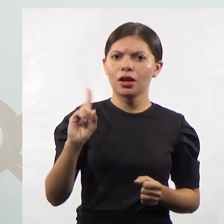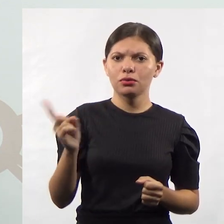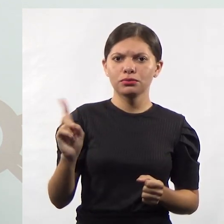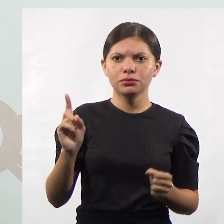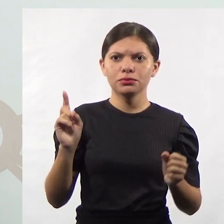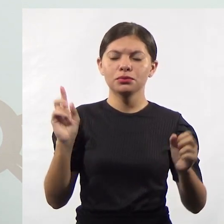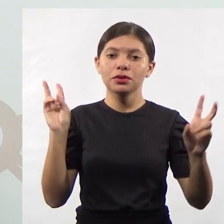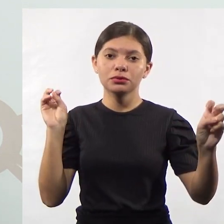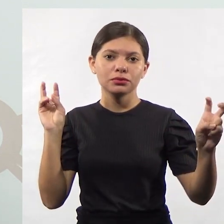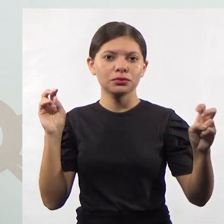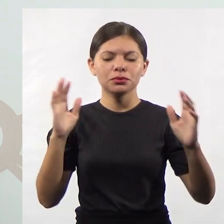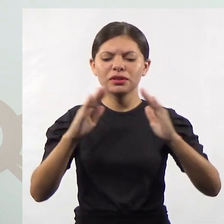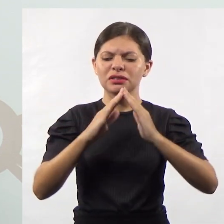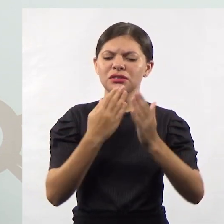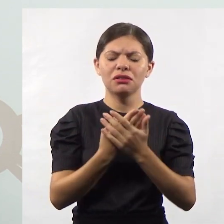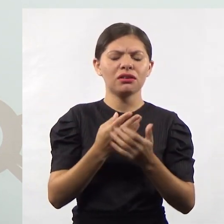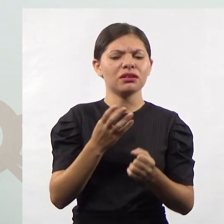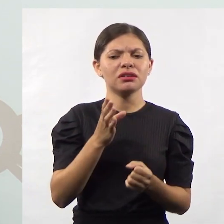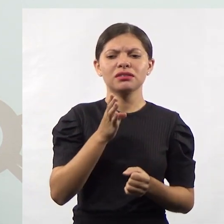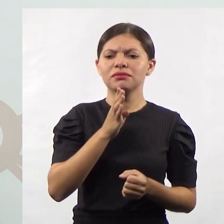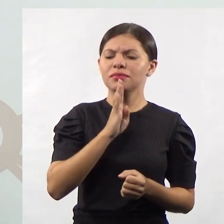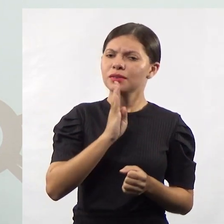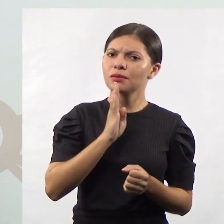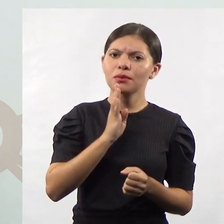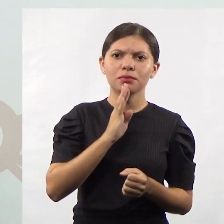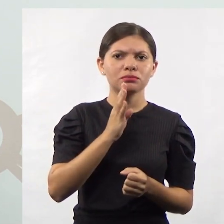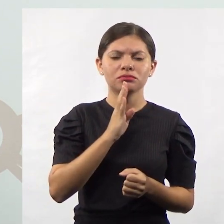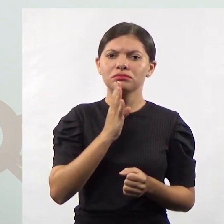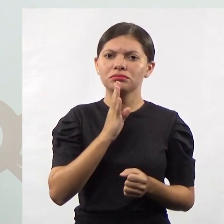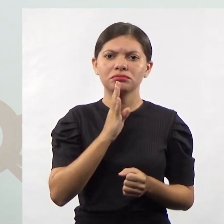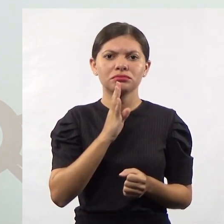não conhece a escola, ou você não conhece